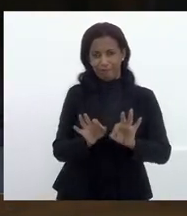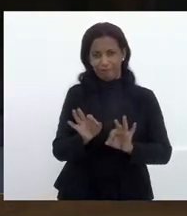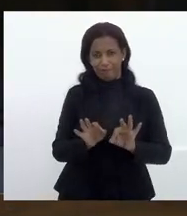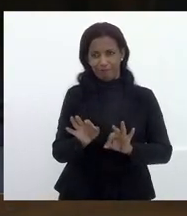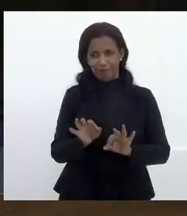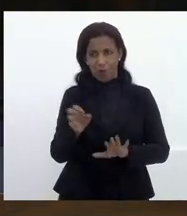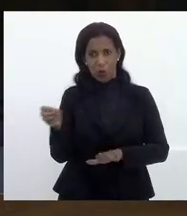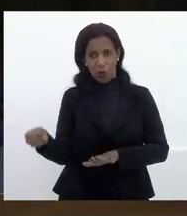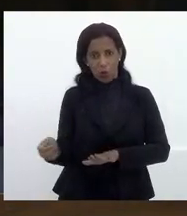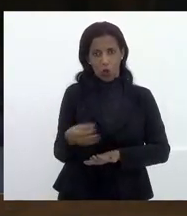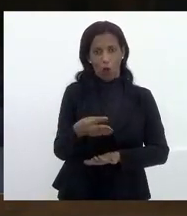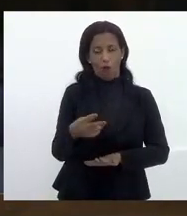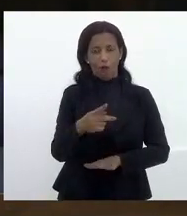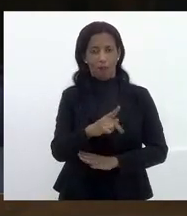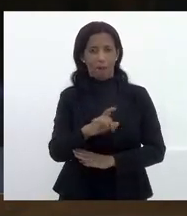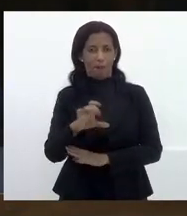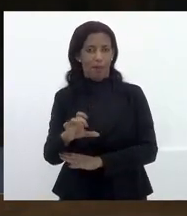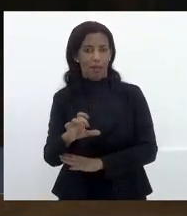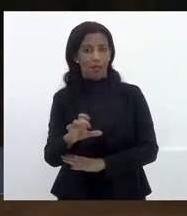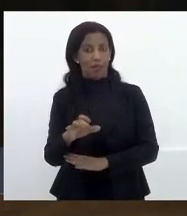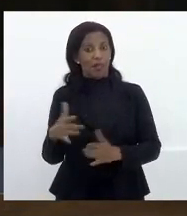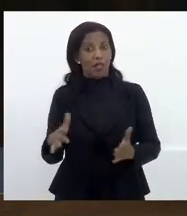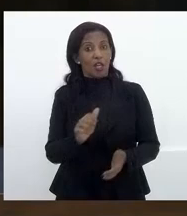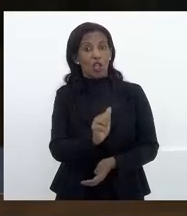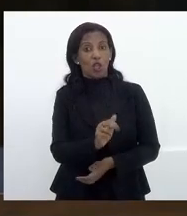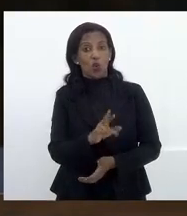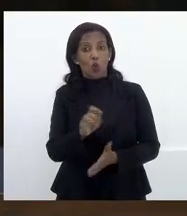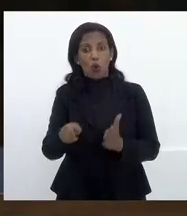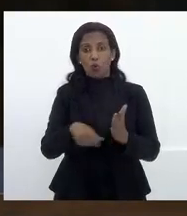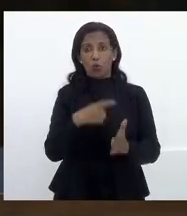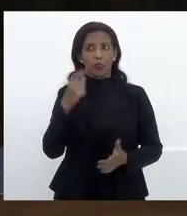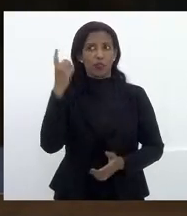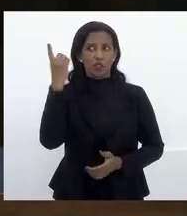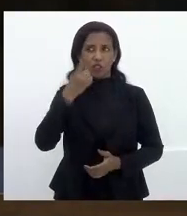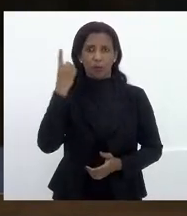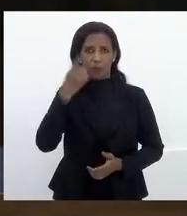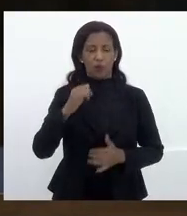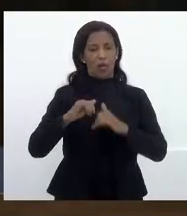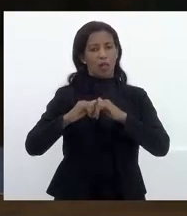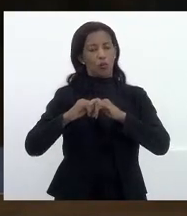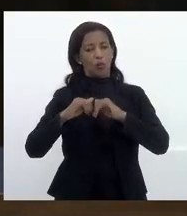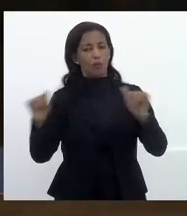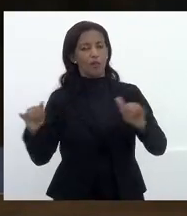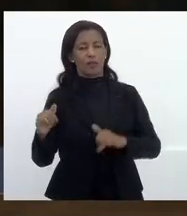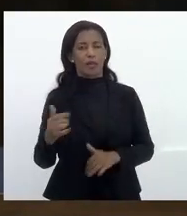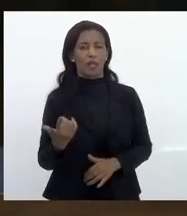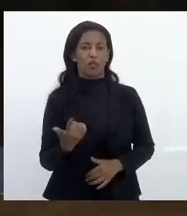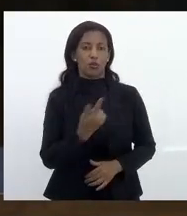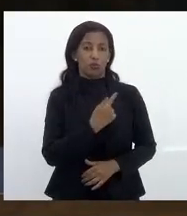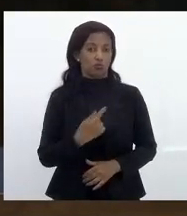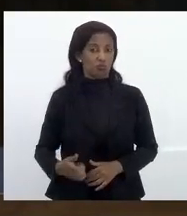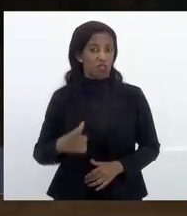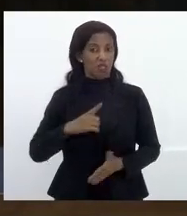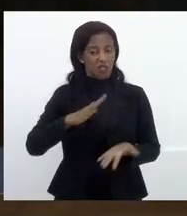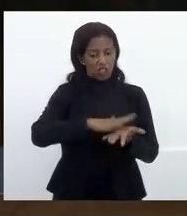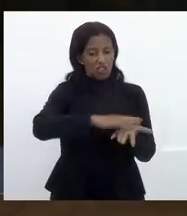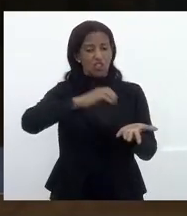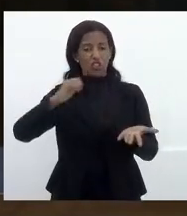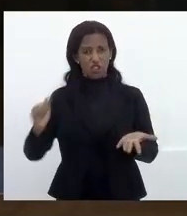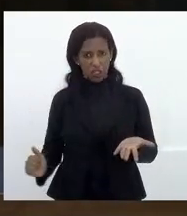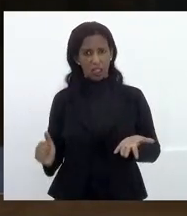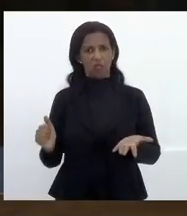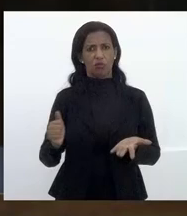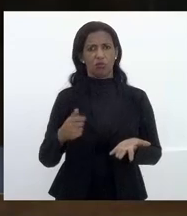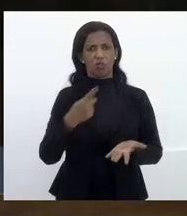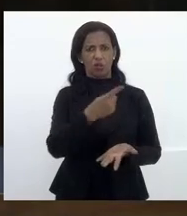é uma nova Pec e o autor de qualquer projeto seja ele Deputado ou mensagem do Poder Executivo ele tem direito de tirar a